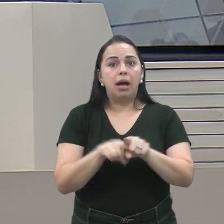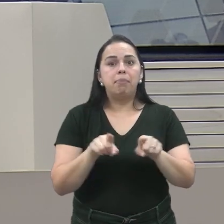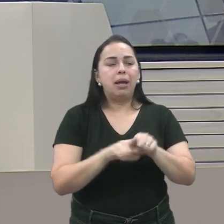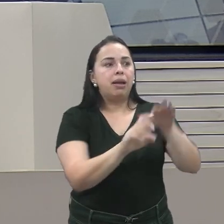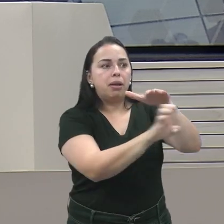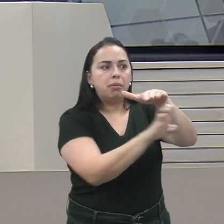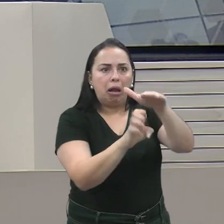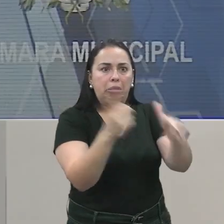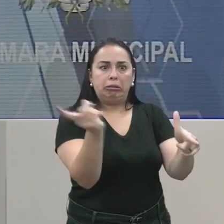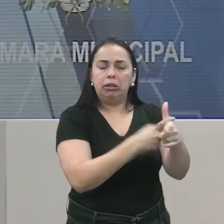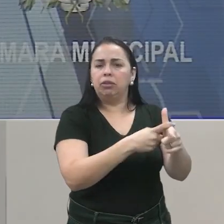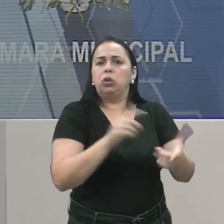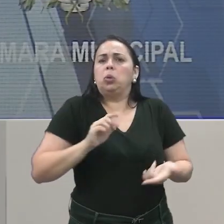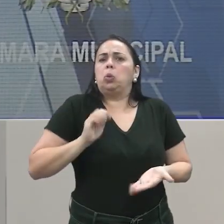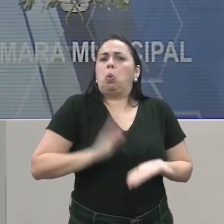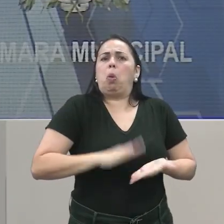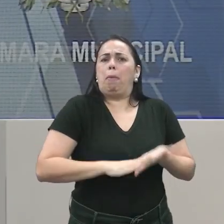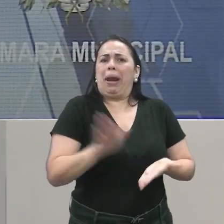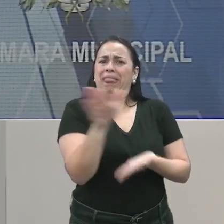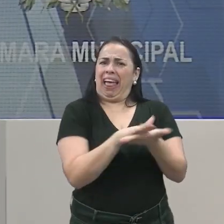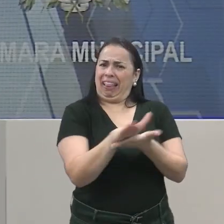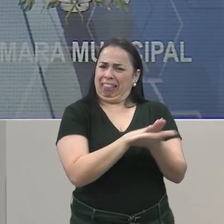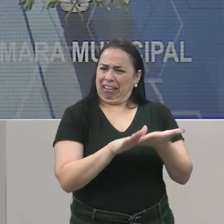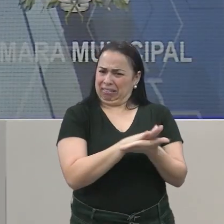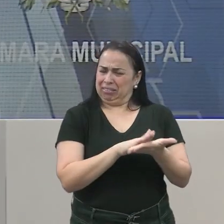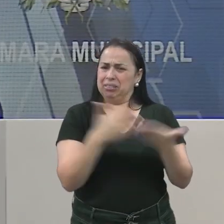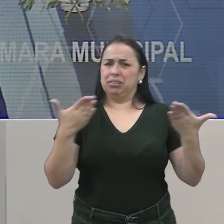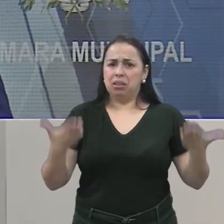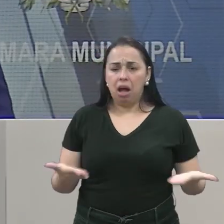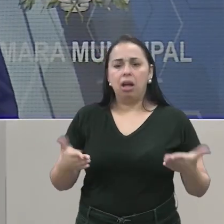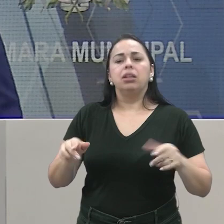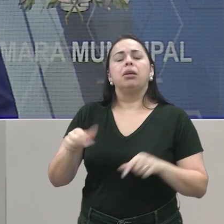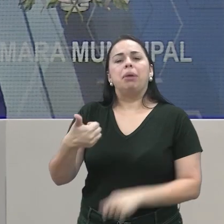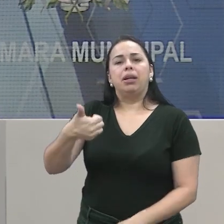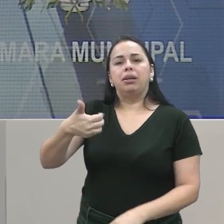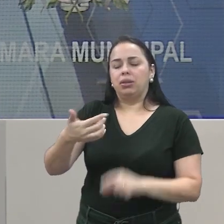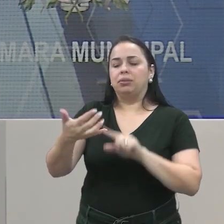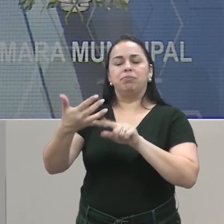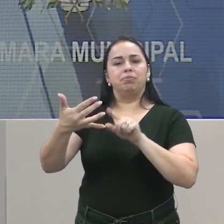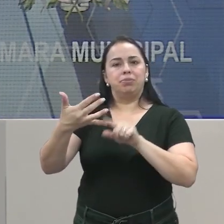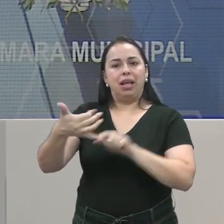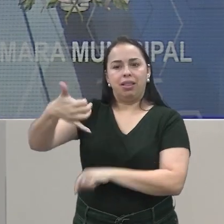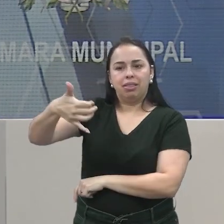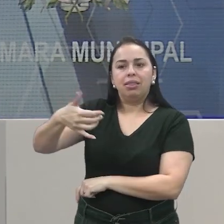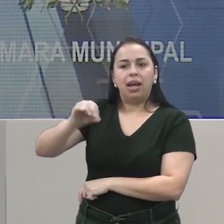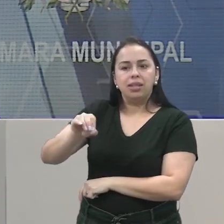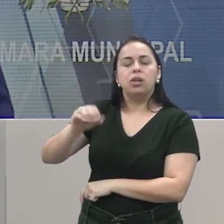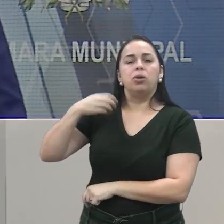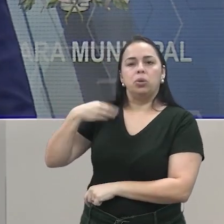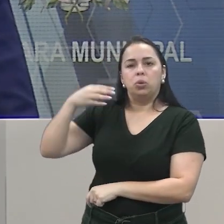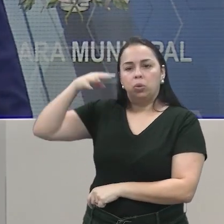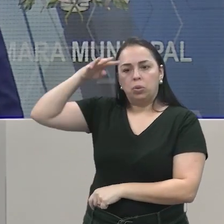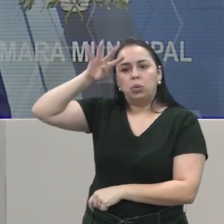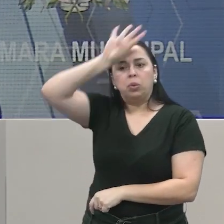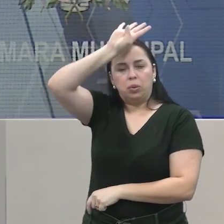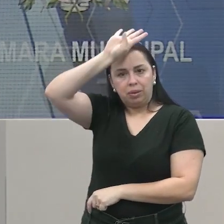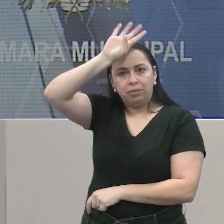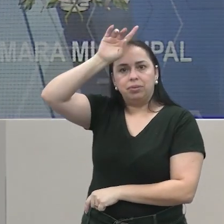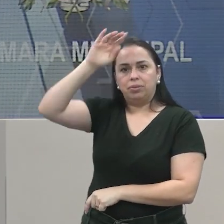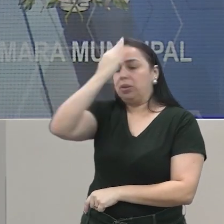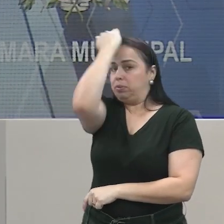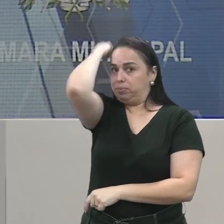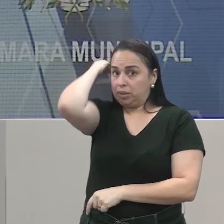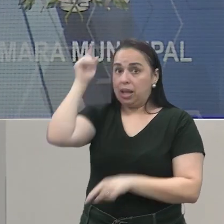empresas inadimplentes. Cláudio Apolinário foi mais um dos estreantes no Pinga Fogo. No seu primeiro discurso como vereador, ele